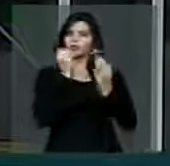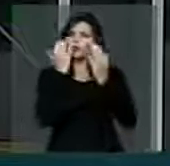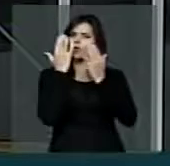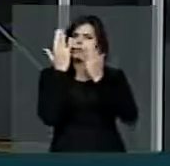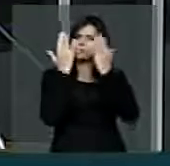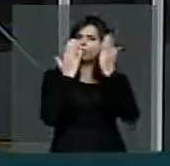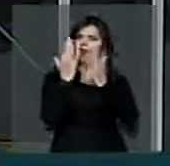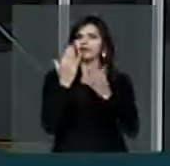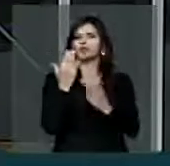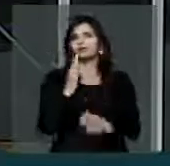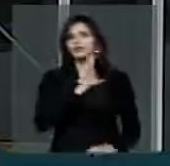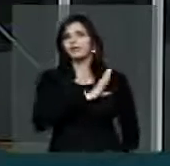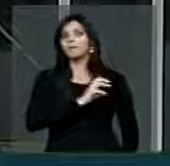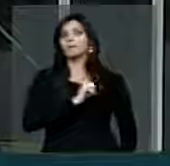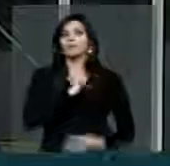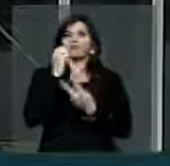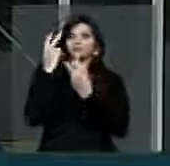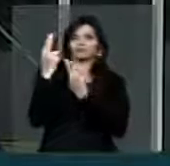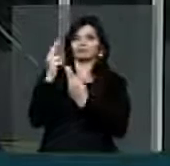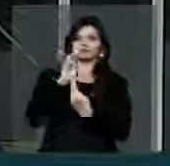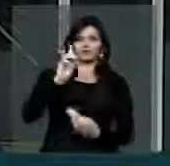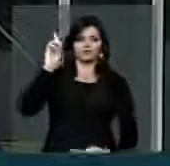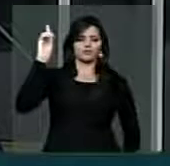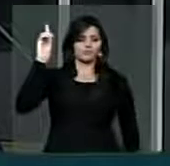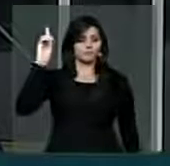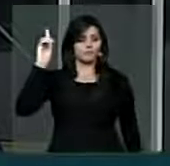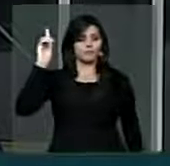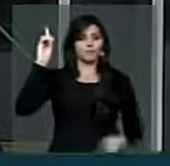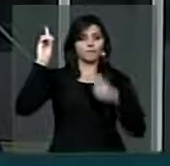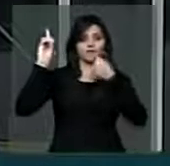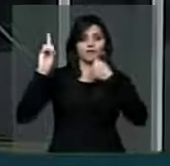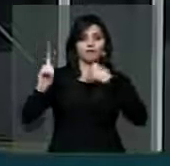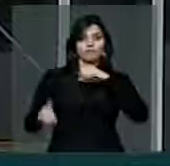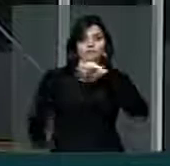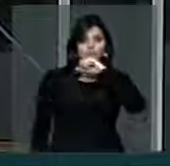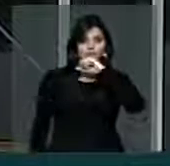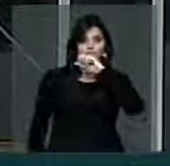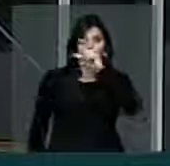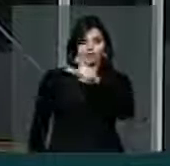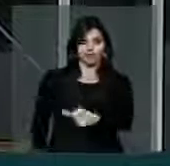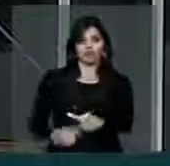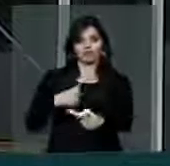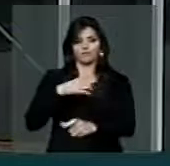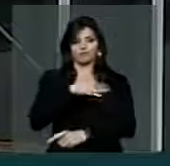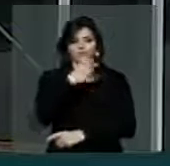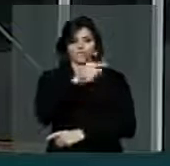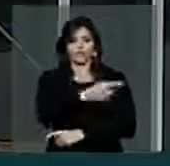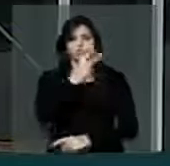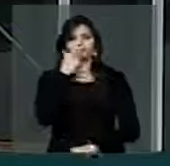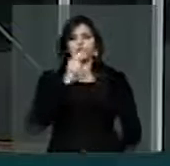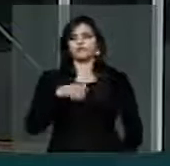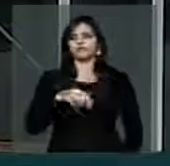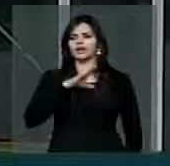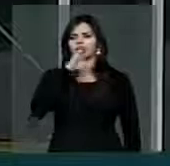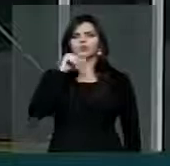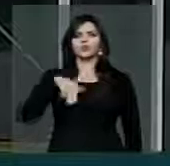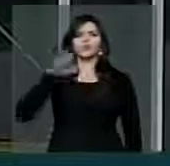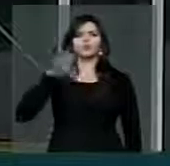comparado ao amor de Deus. Para a mãe, o filho parece nunca crescer.